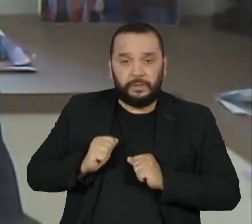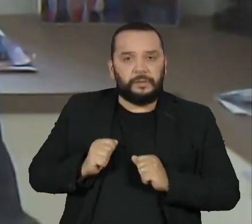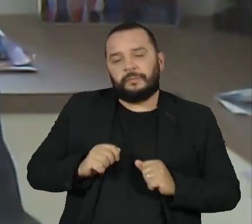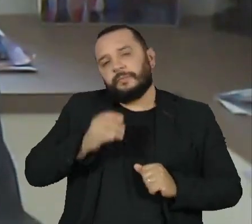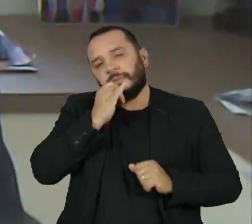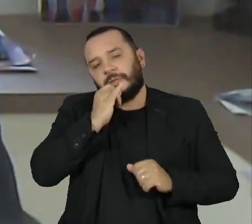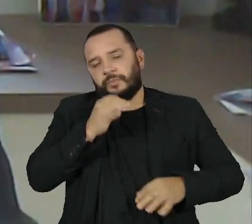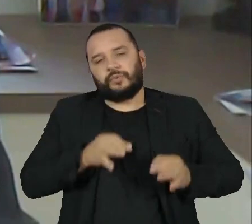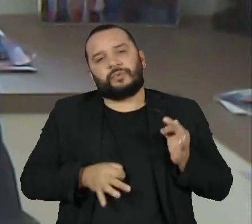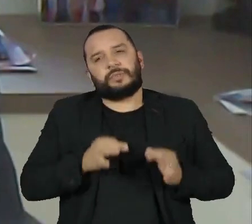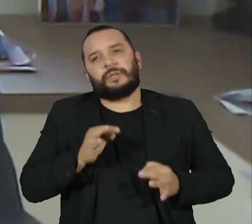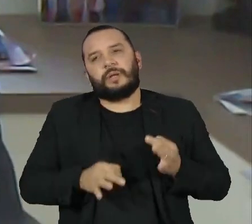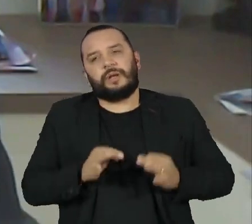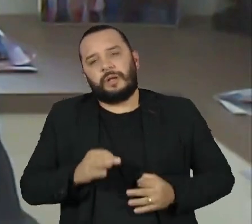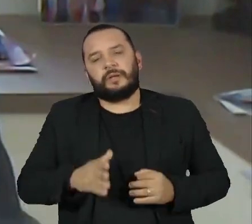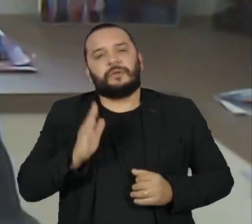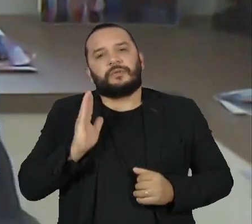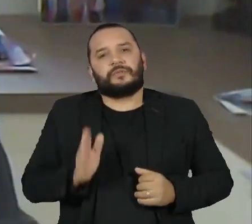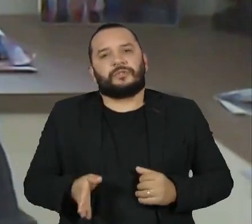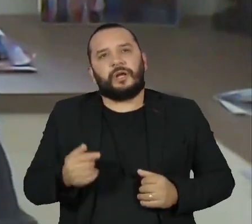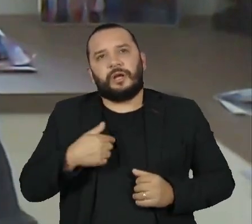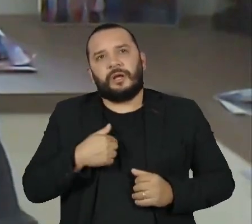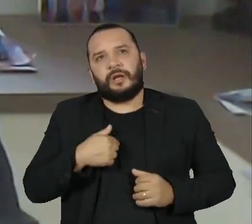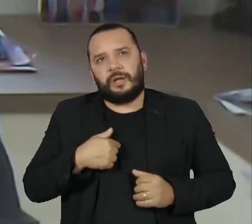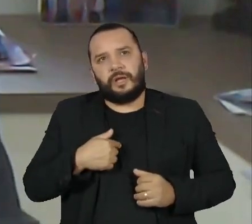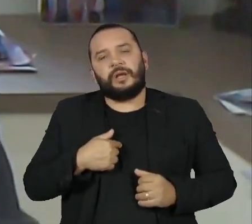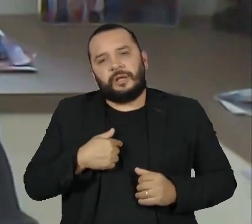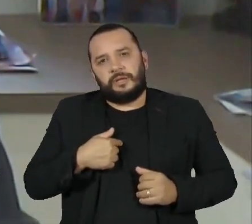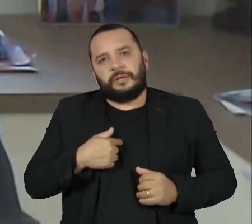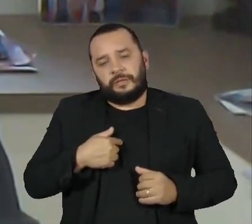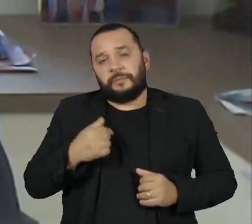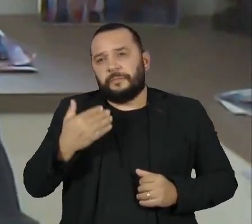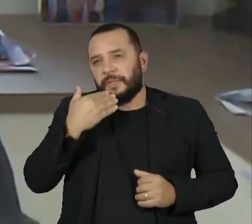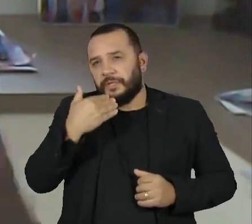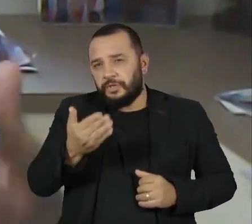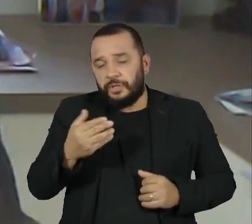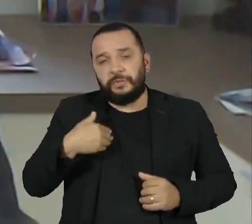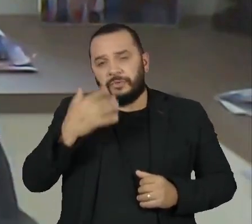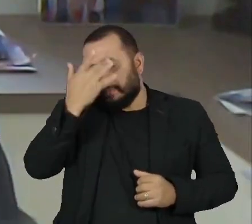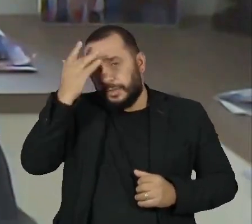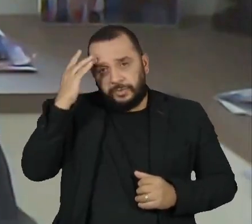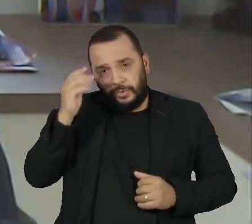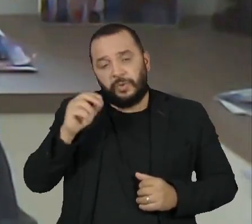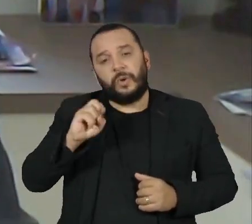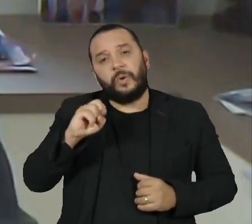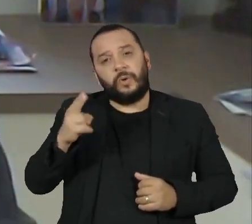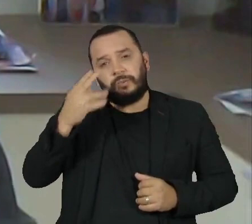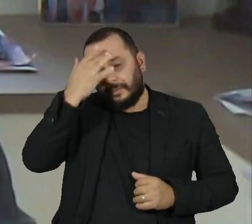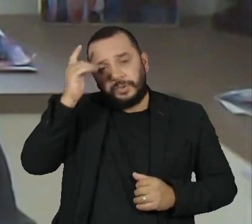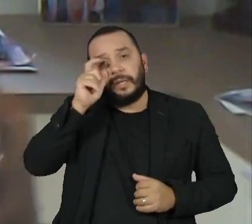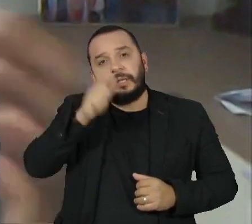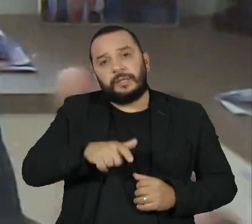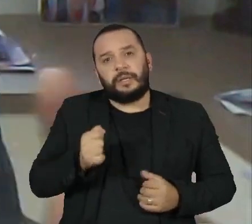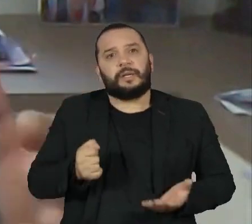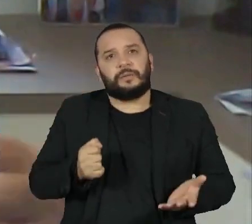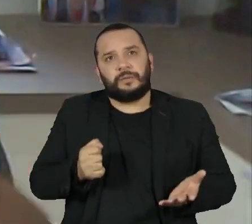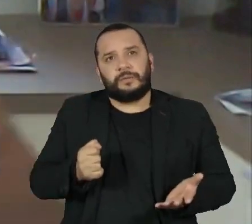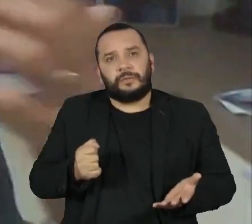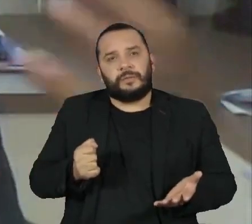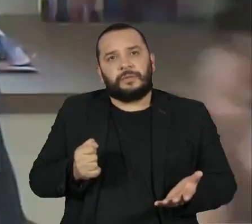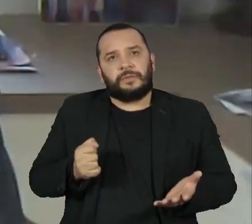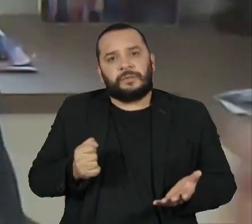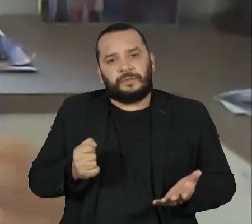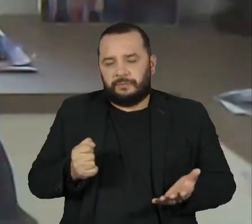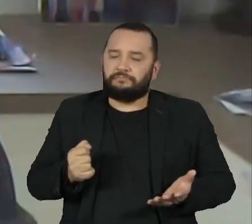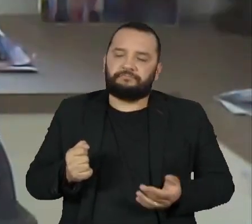de mecanismos próprios do Judiciário, atendendo a um pedido de alguém, de algum interessado, eventualmente evita que